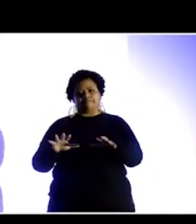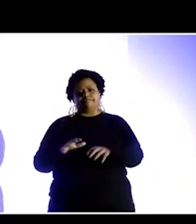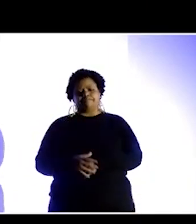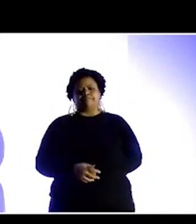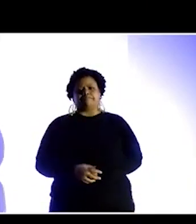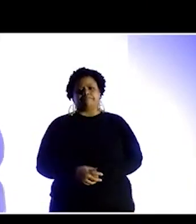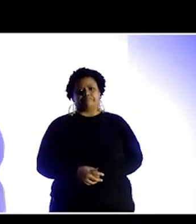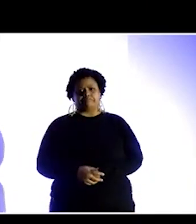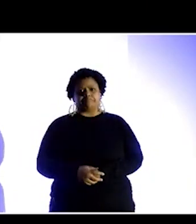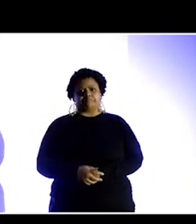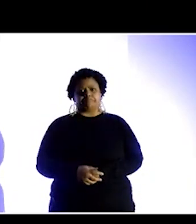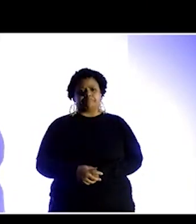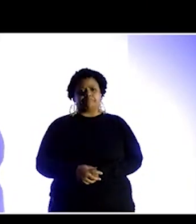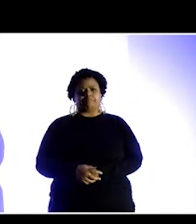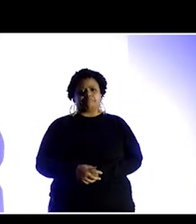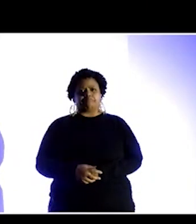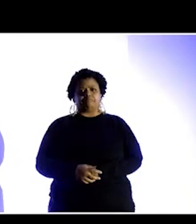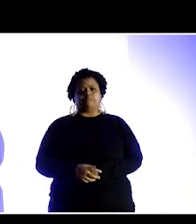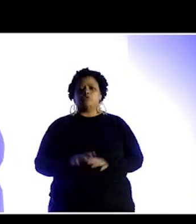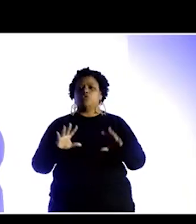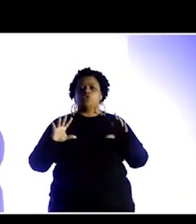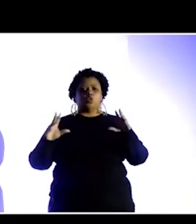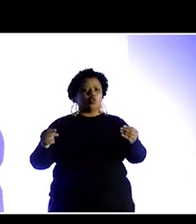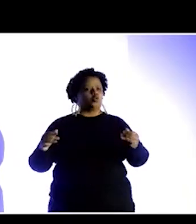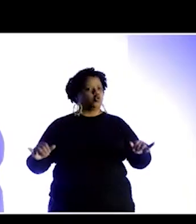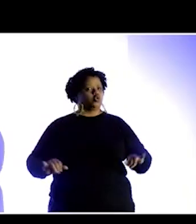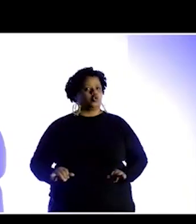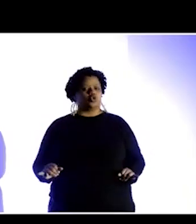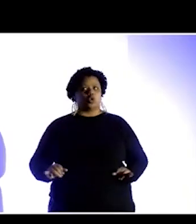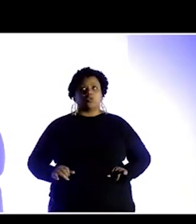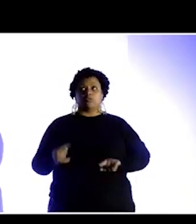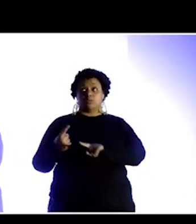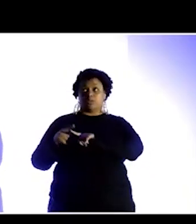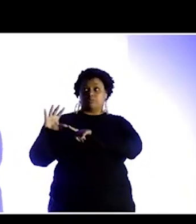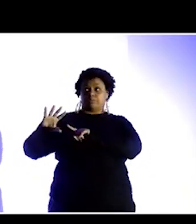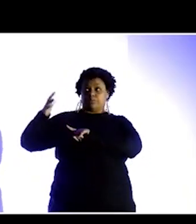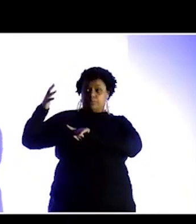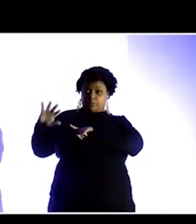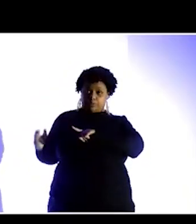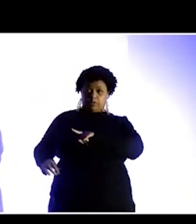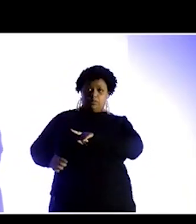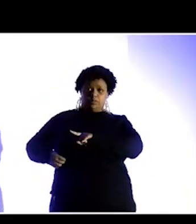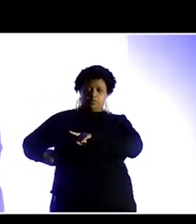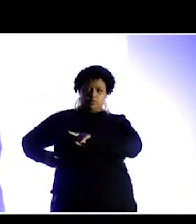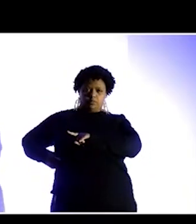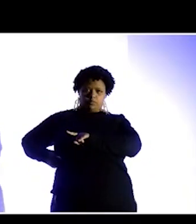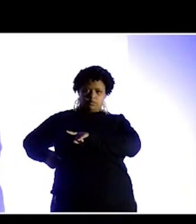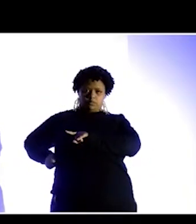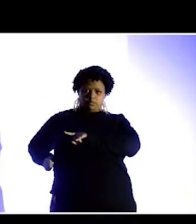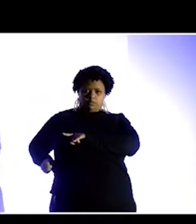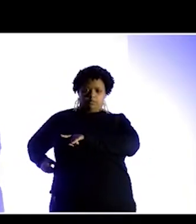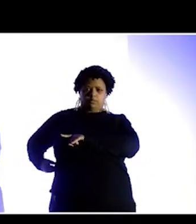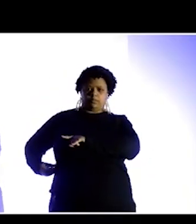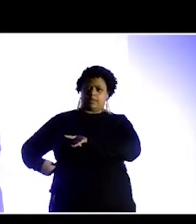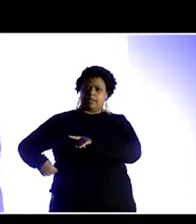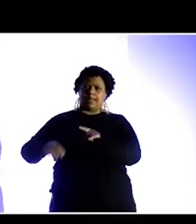algo comum que a humanidade tem, que todos vão sofrer com a questão da mudança do clima. E aqui fica bem claro essa